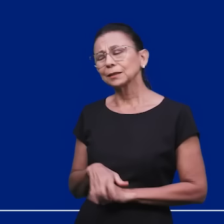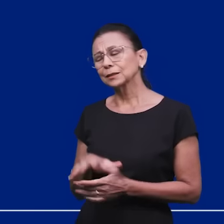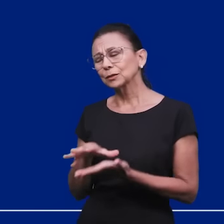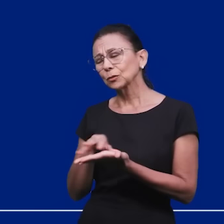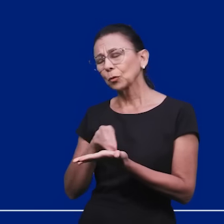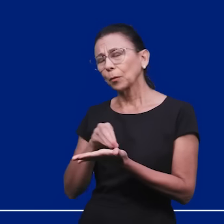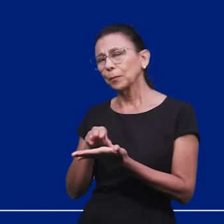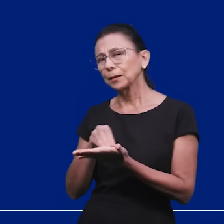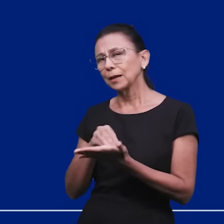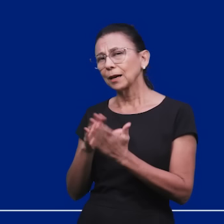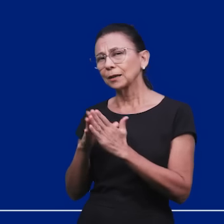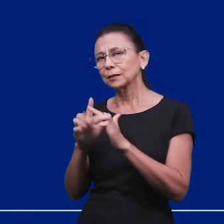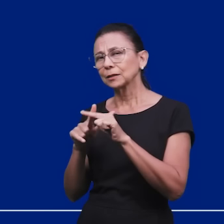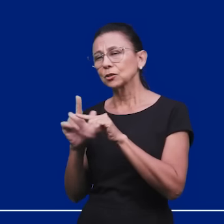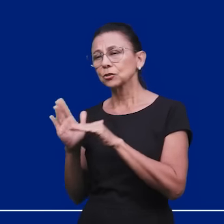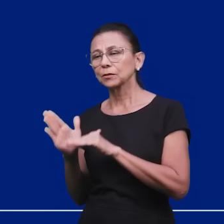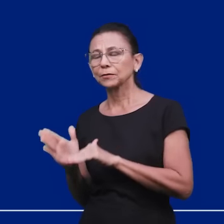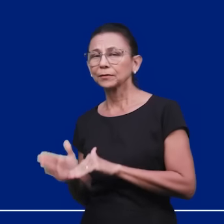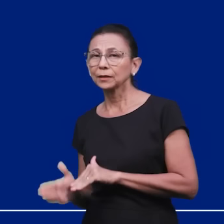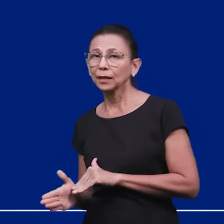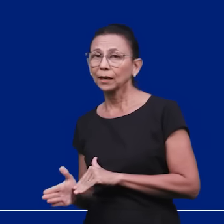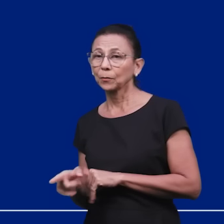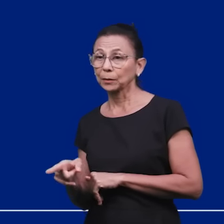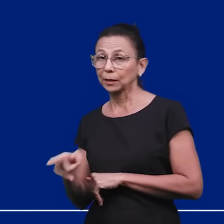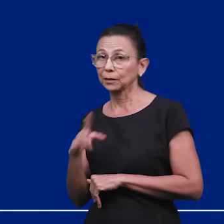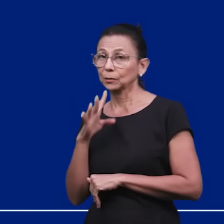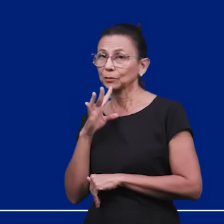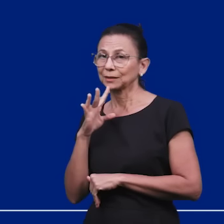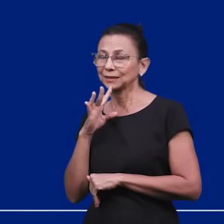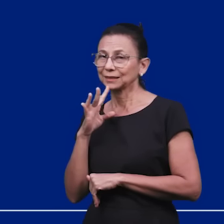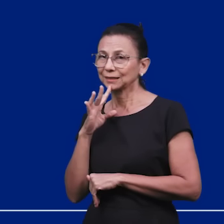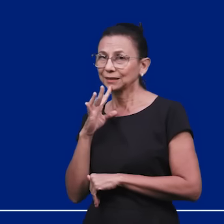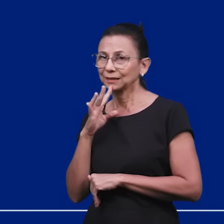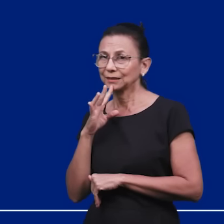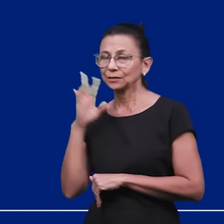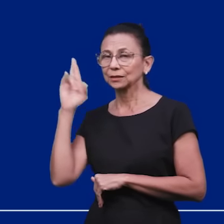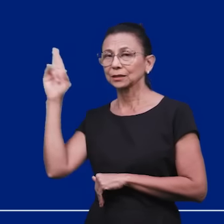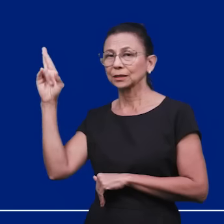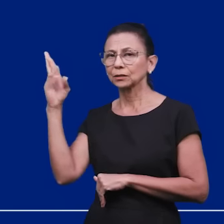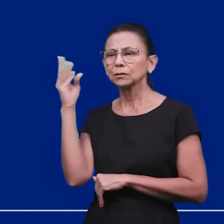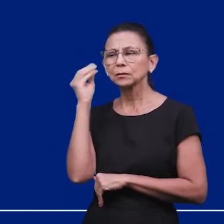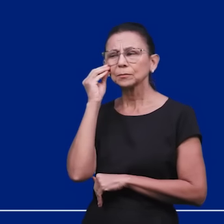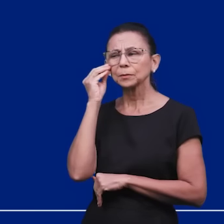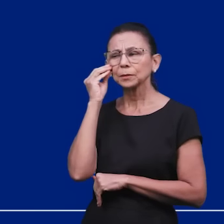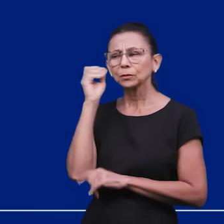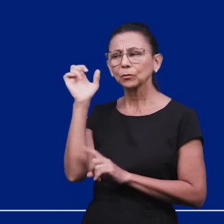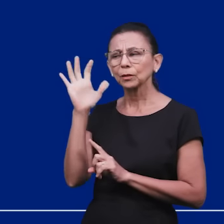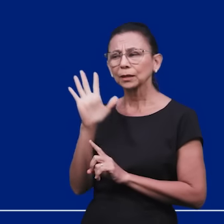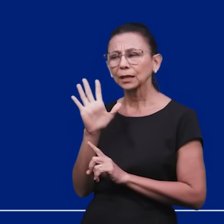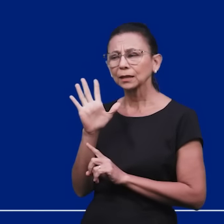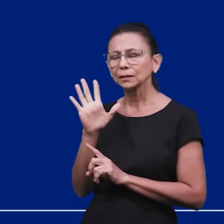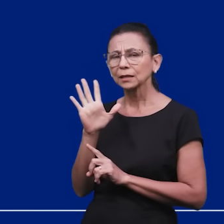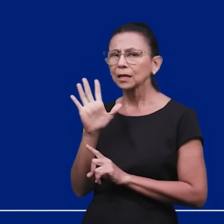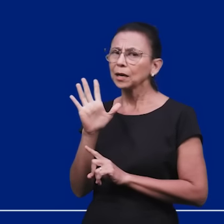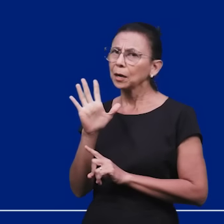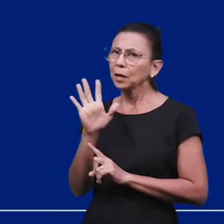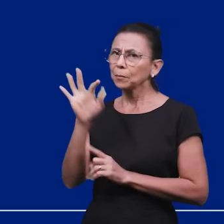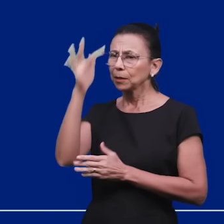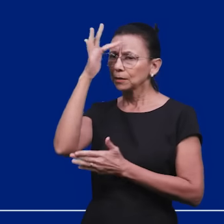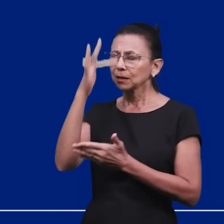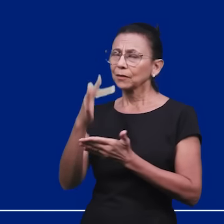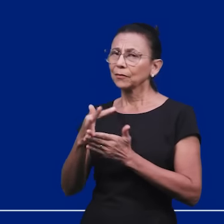fiel, que conhecia o Senhor e experimentou da sua graça, mas abandonou a fé e deu lugar